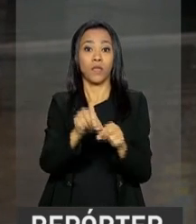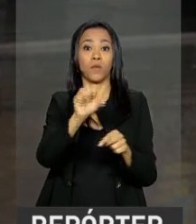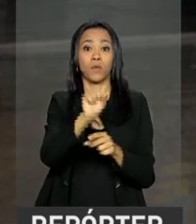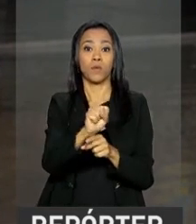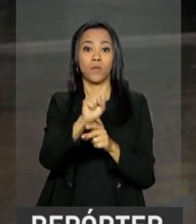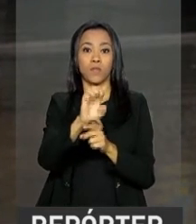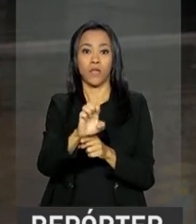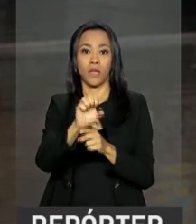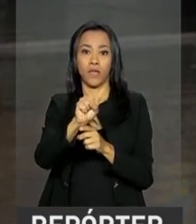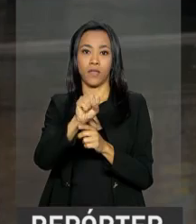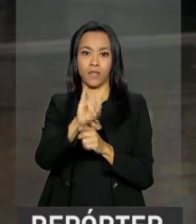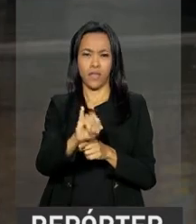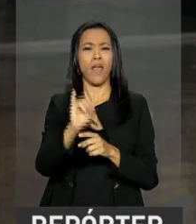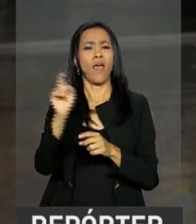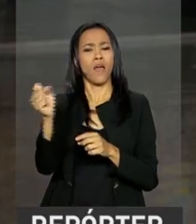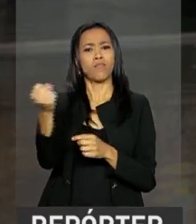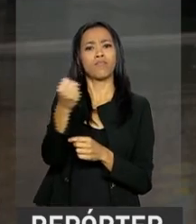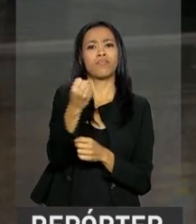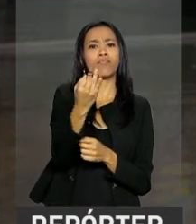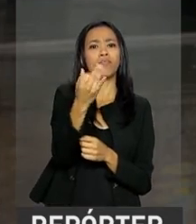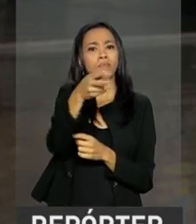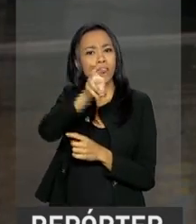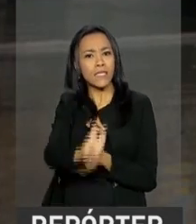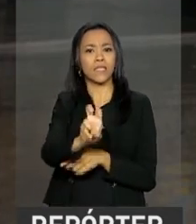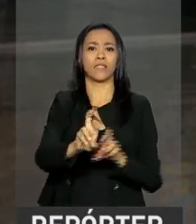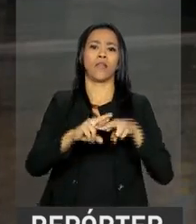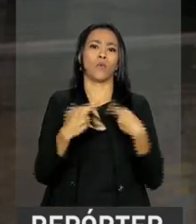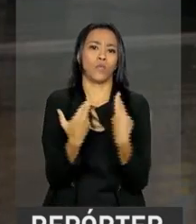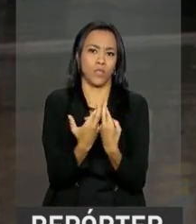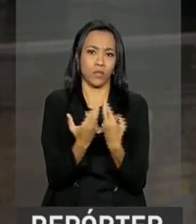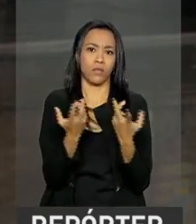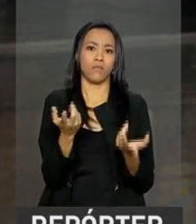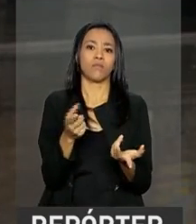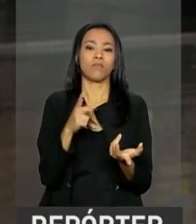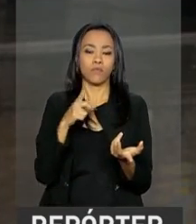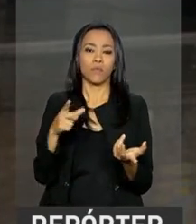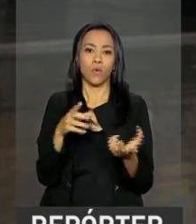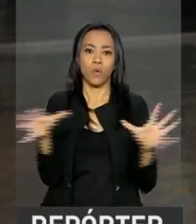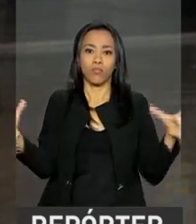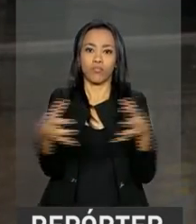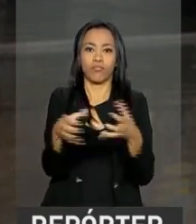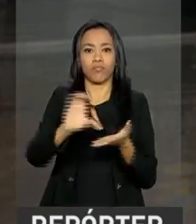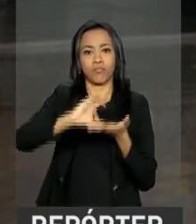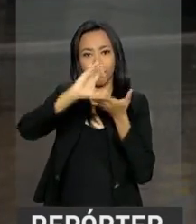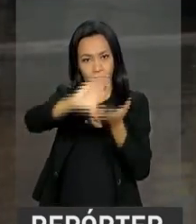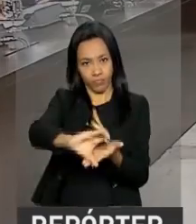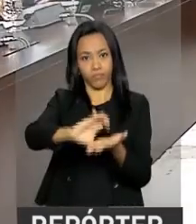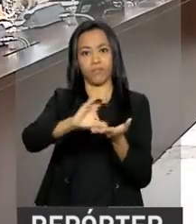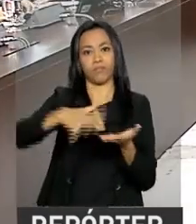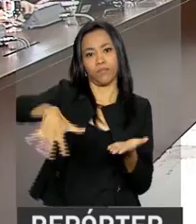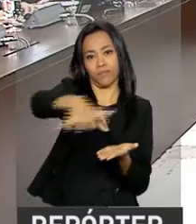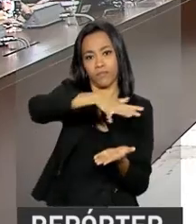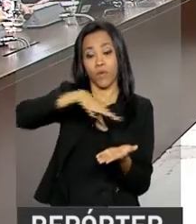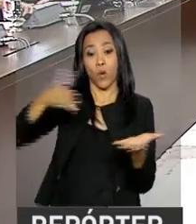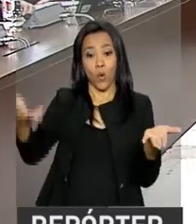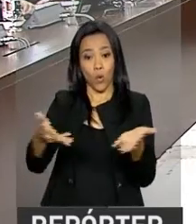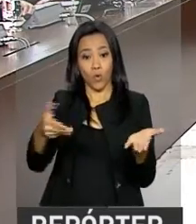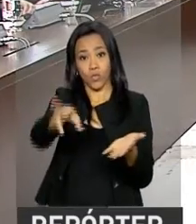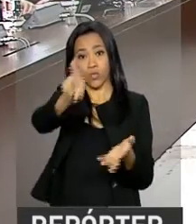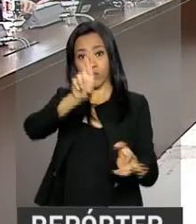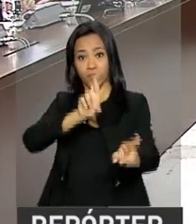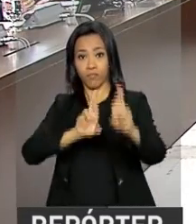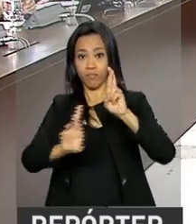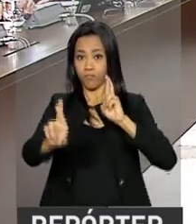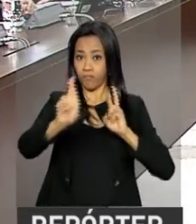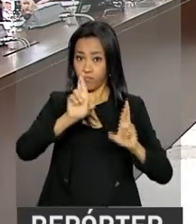Indústria. Esta é a quinta reunião com integrantes do Conselho. Esses encontros têm sido periódicos. Hoje participaram